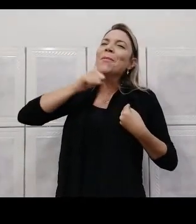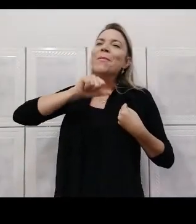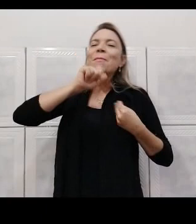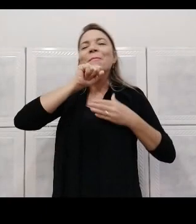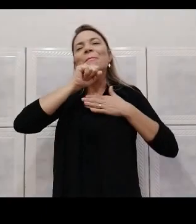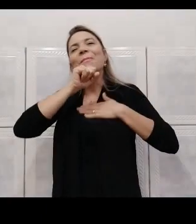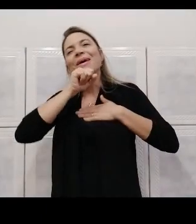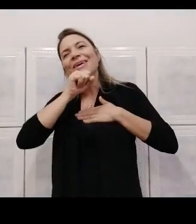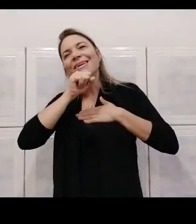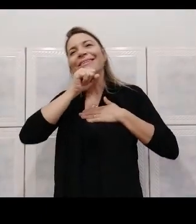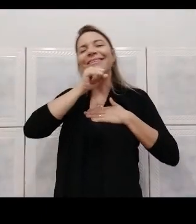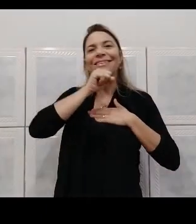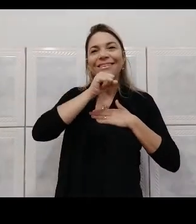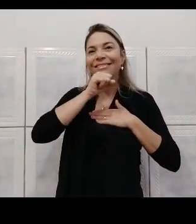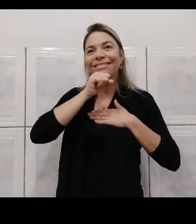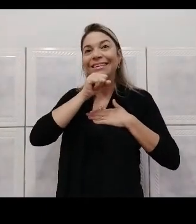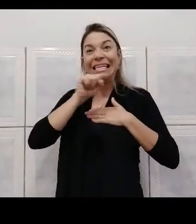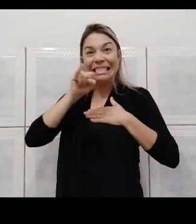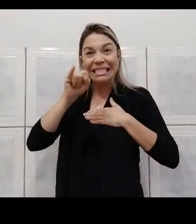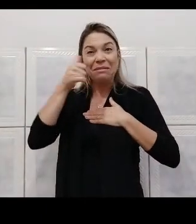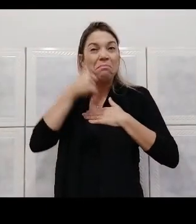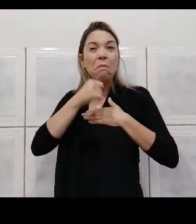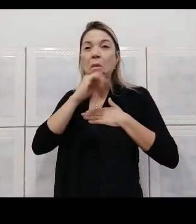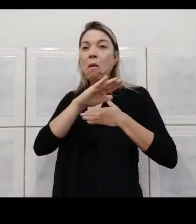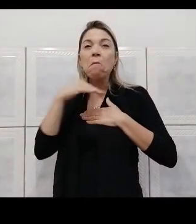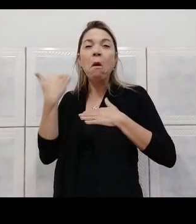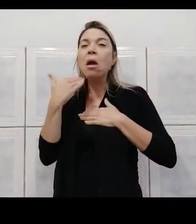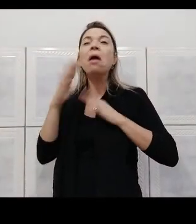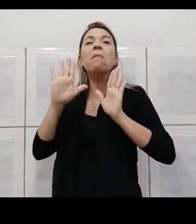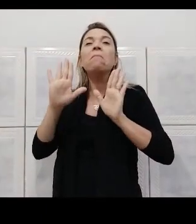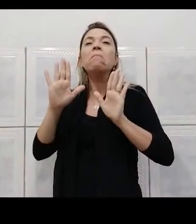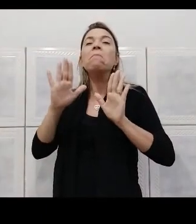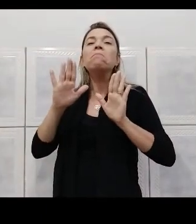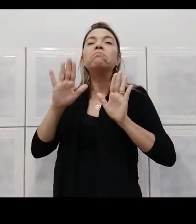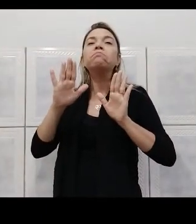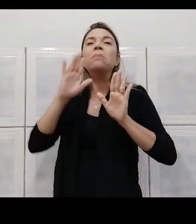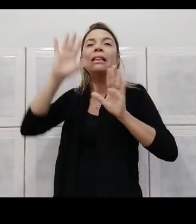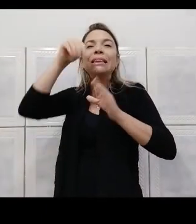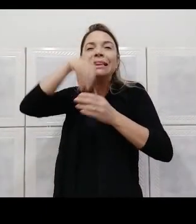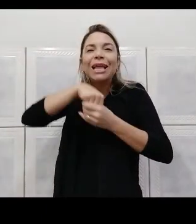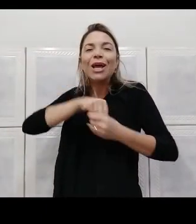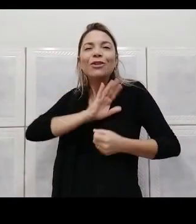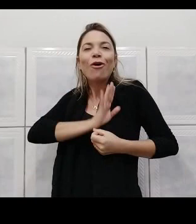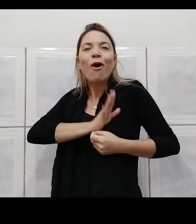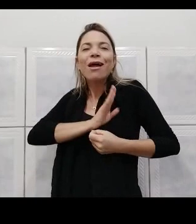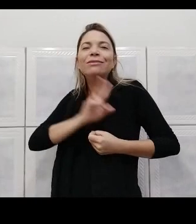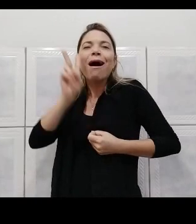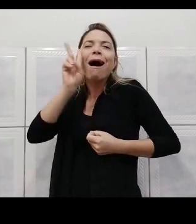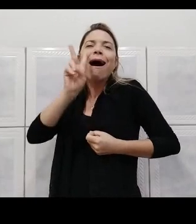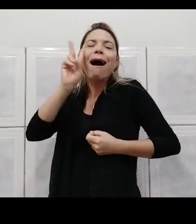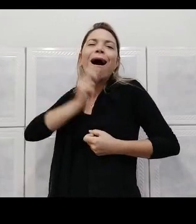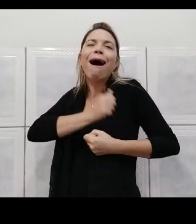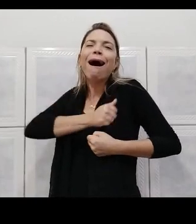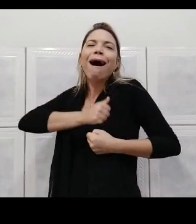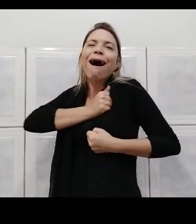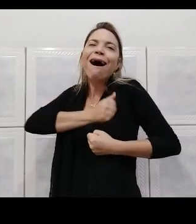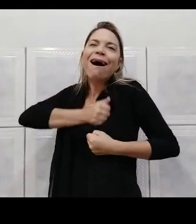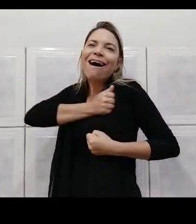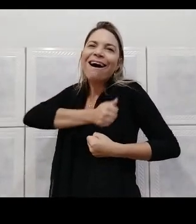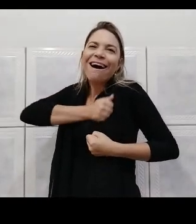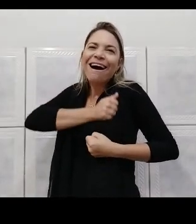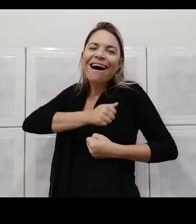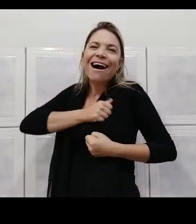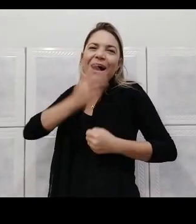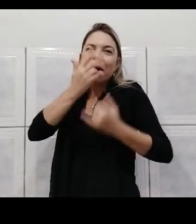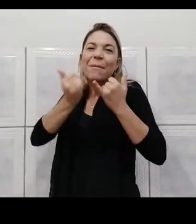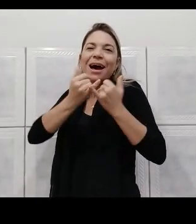carreira. Será então contado entre os seus que também já partiram. Mas o seu filho ou a sua